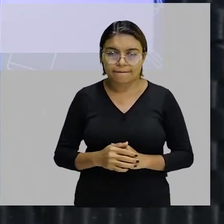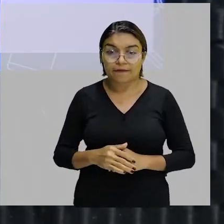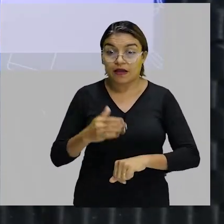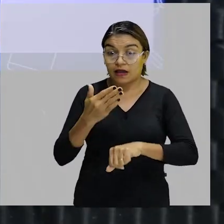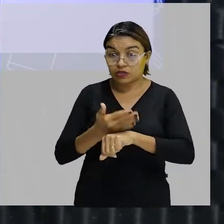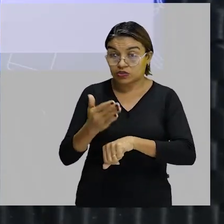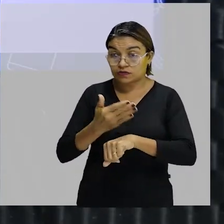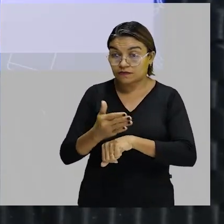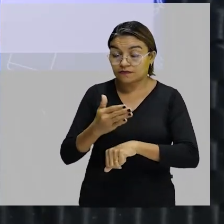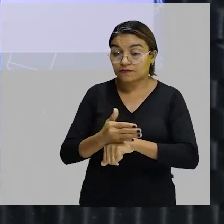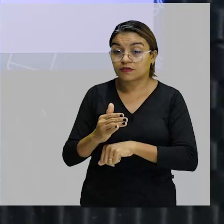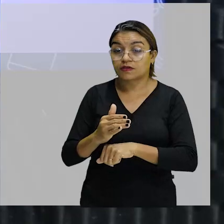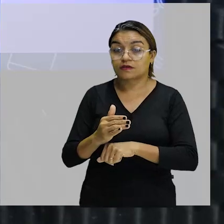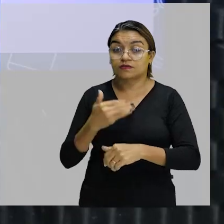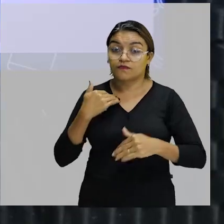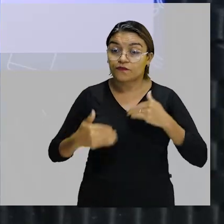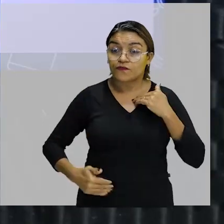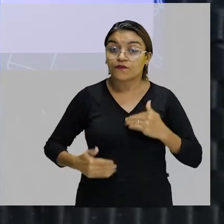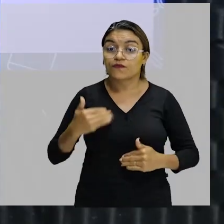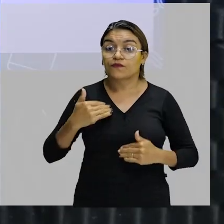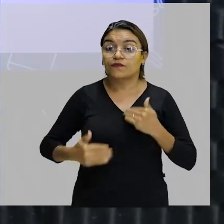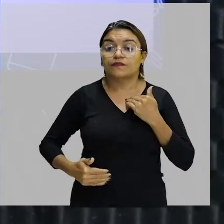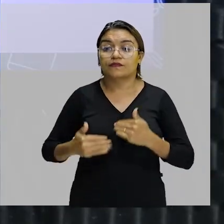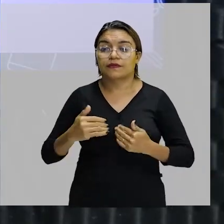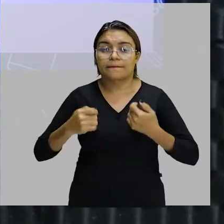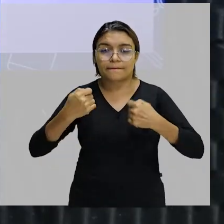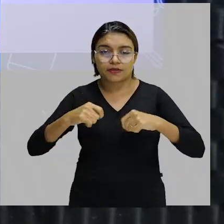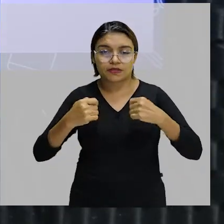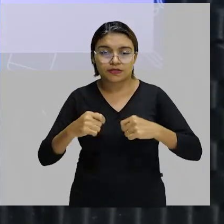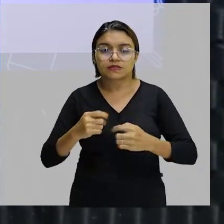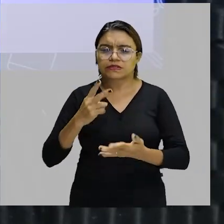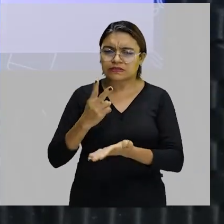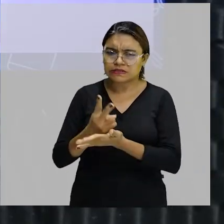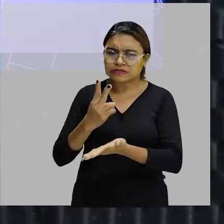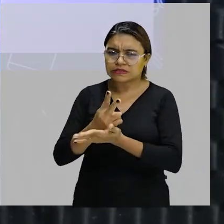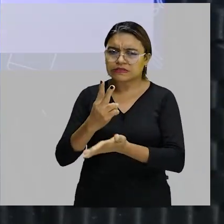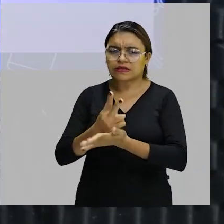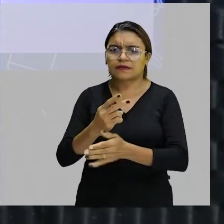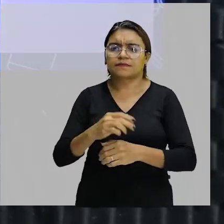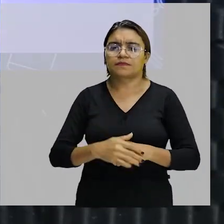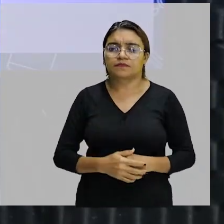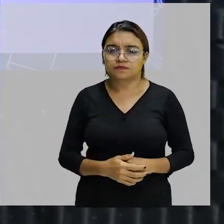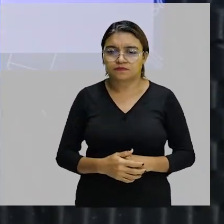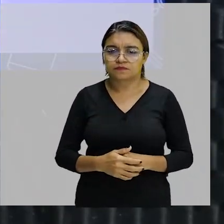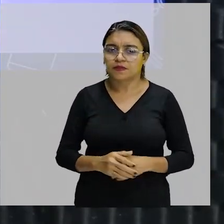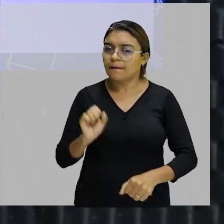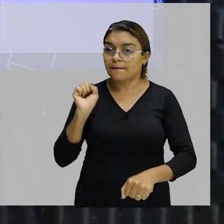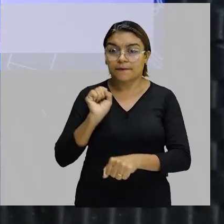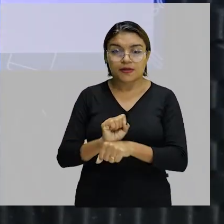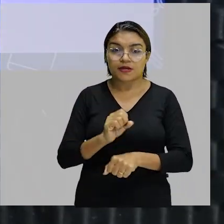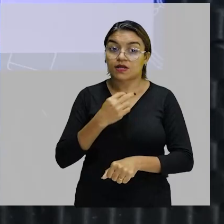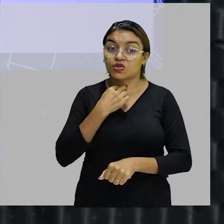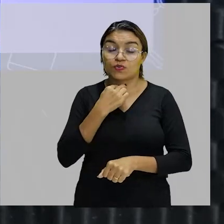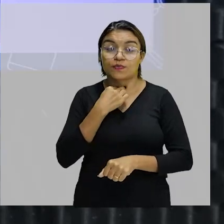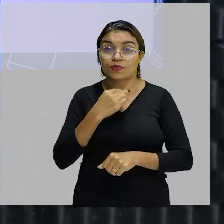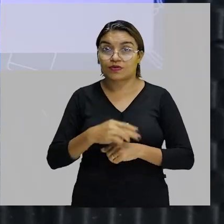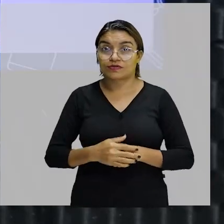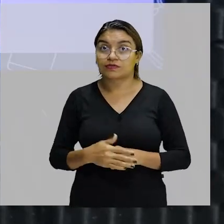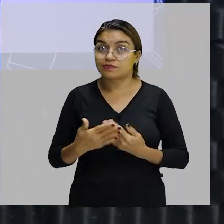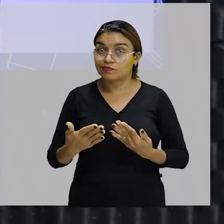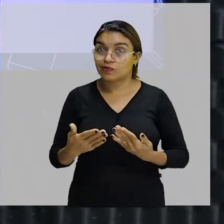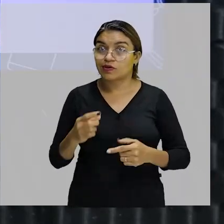atividade física deve ser realizada continuamente, sem interrupções, pois